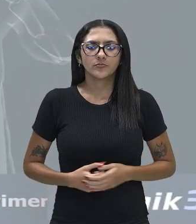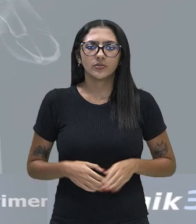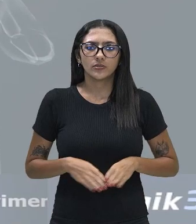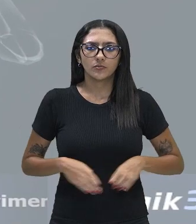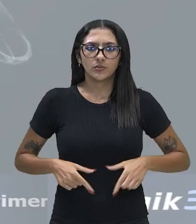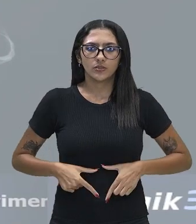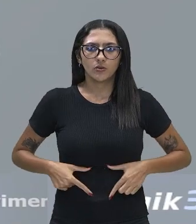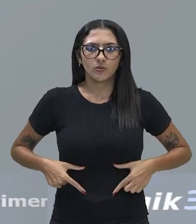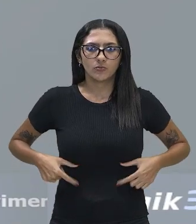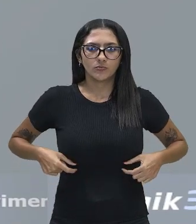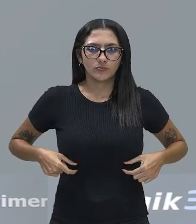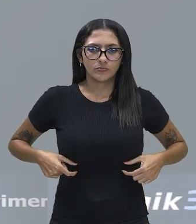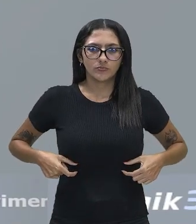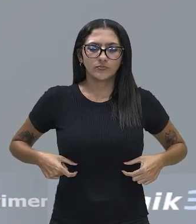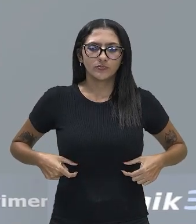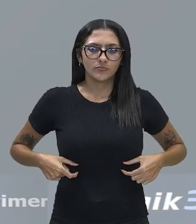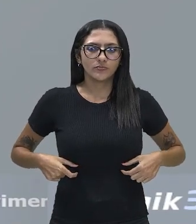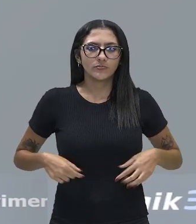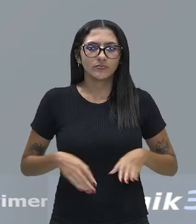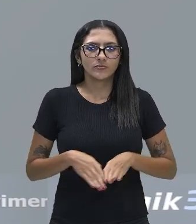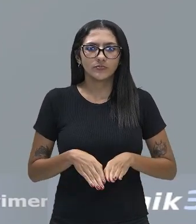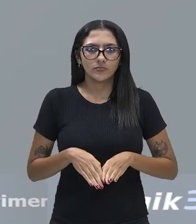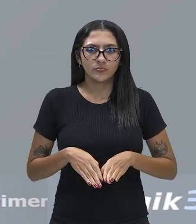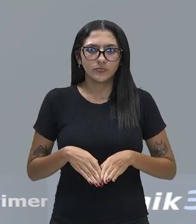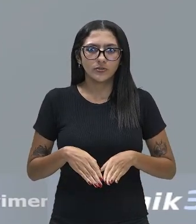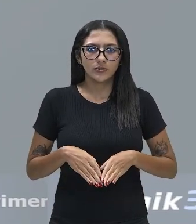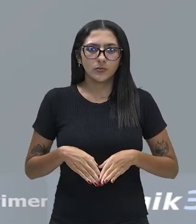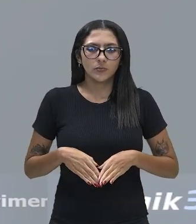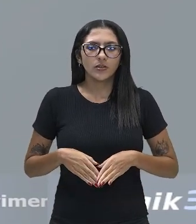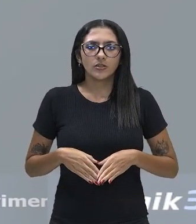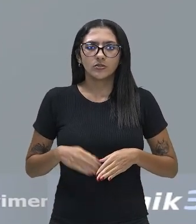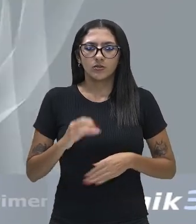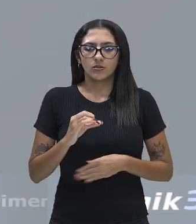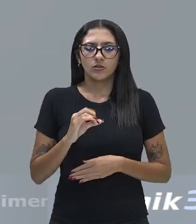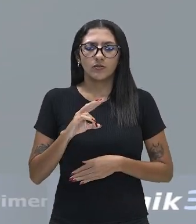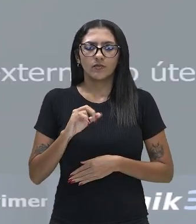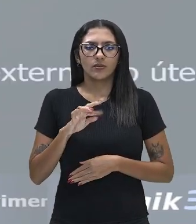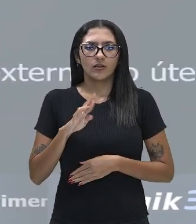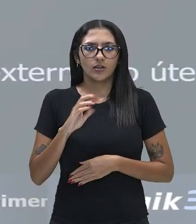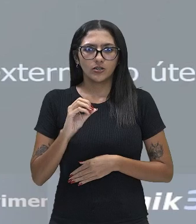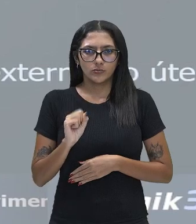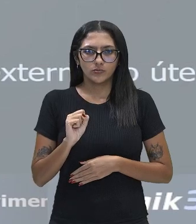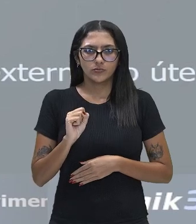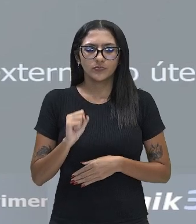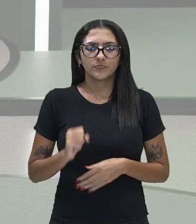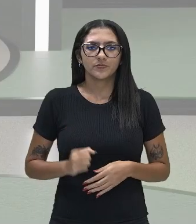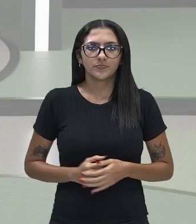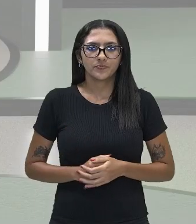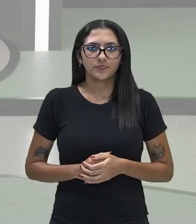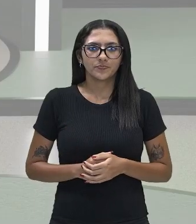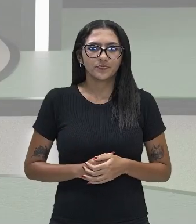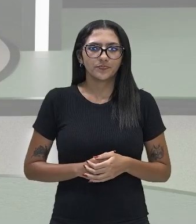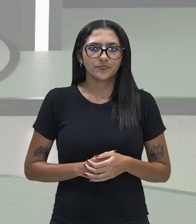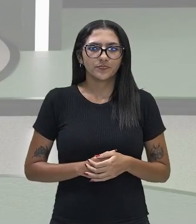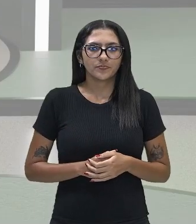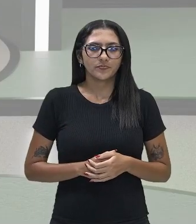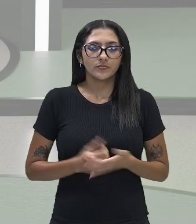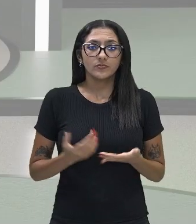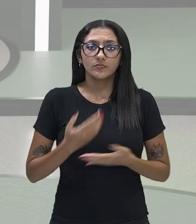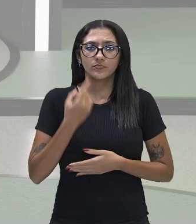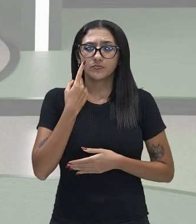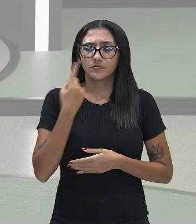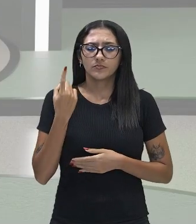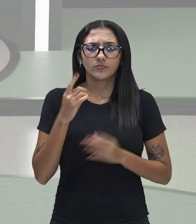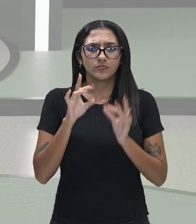tubas uterinas e dos ovários. E aqui está o